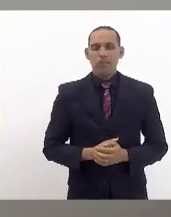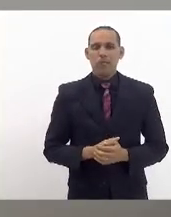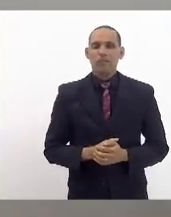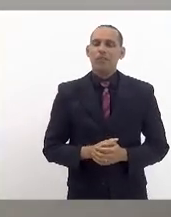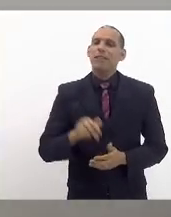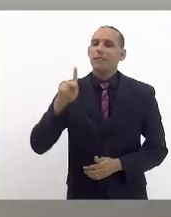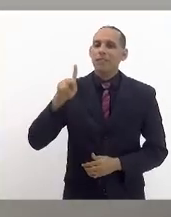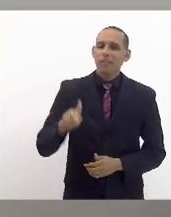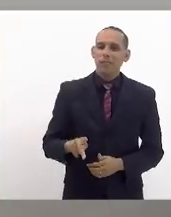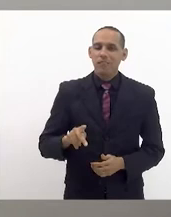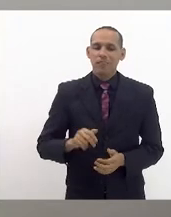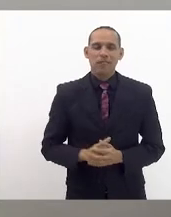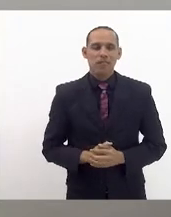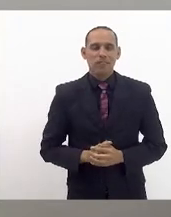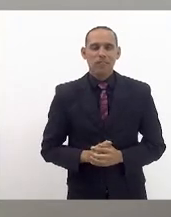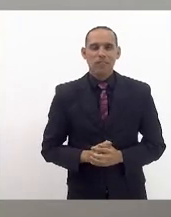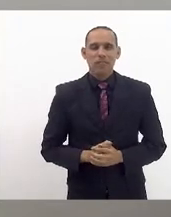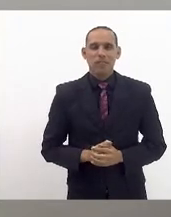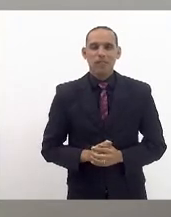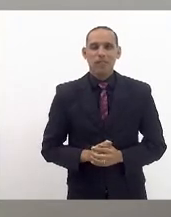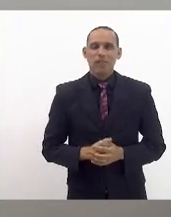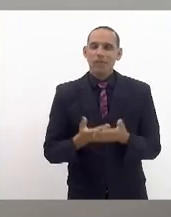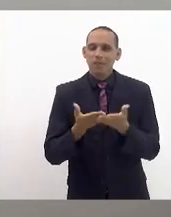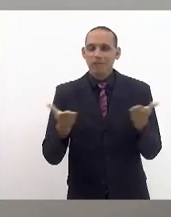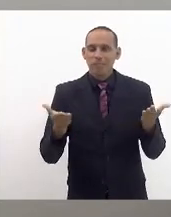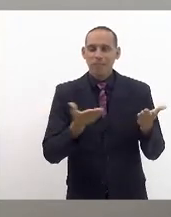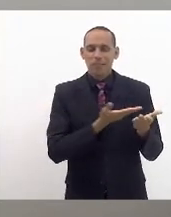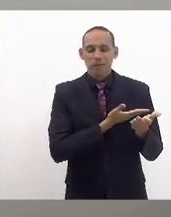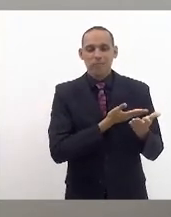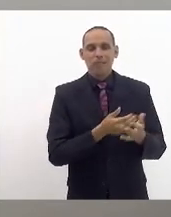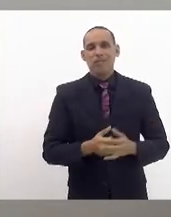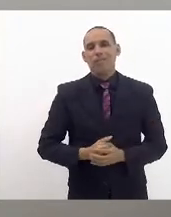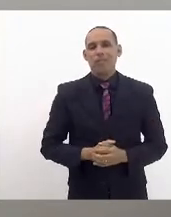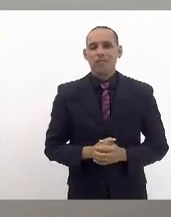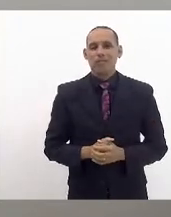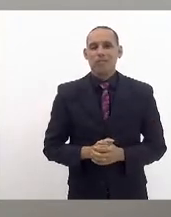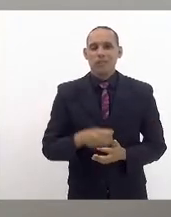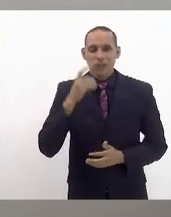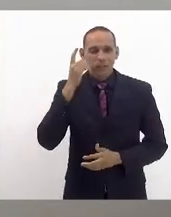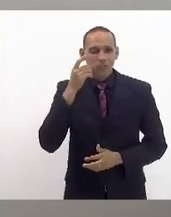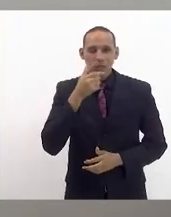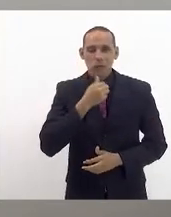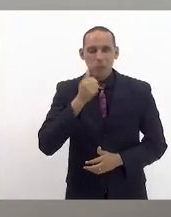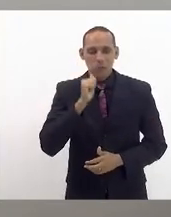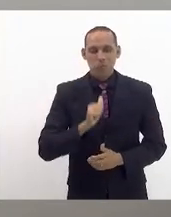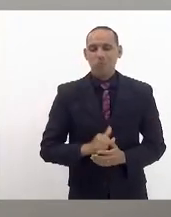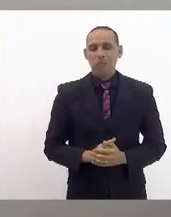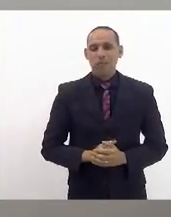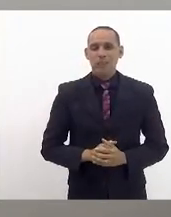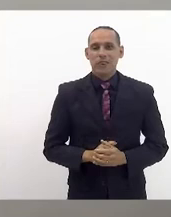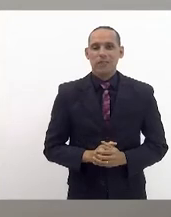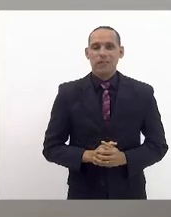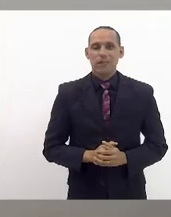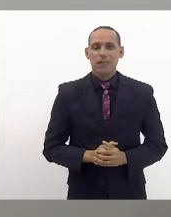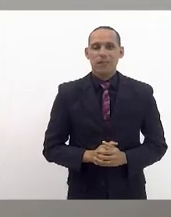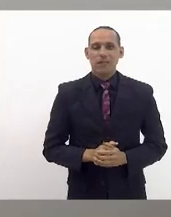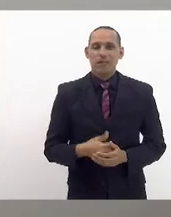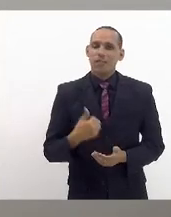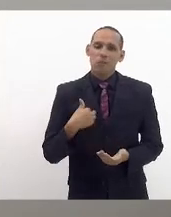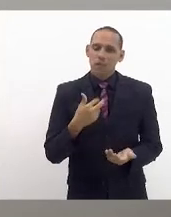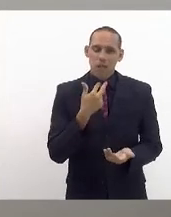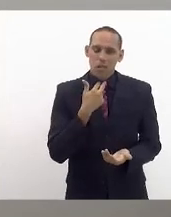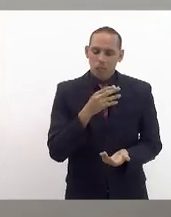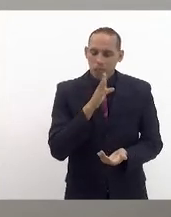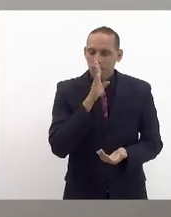Senhor presidente, caríssimos colegas, deputados e deputadas, eu não poderia